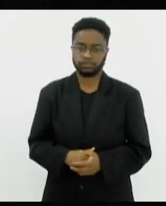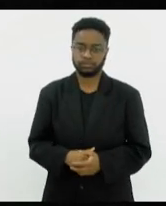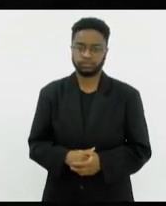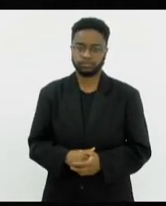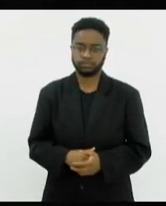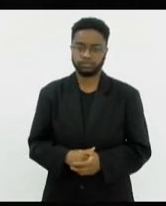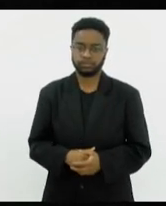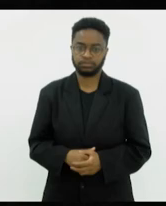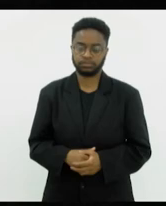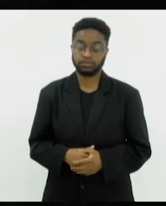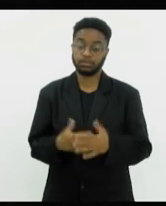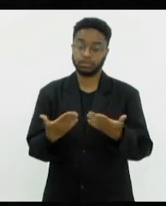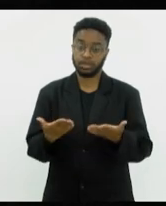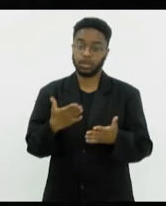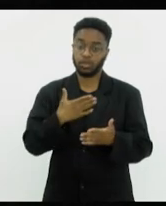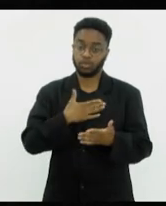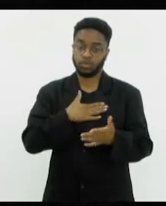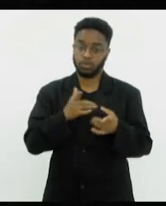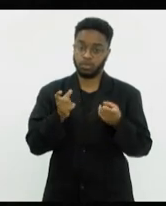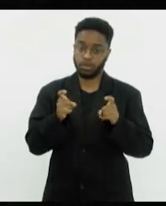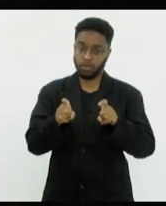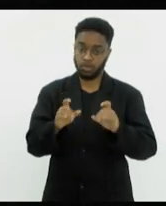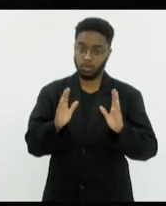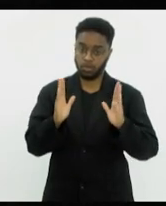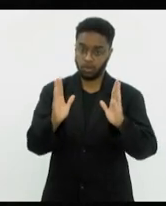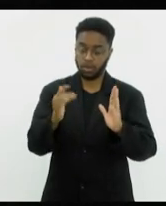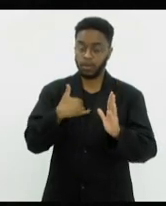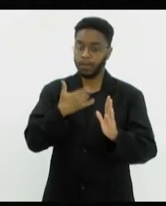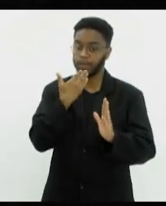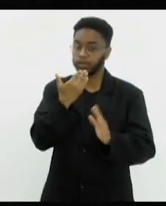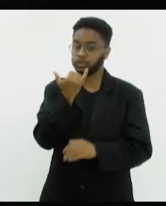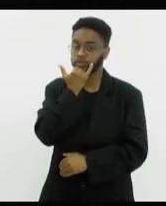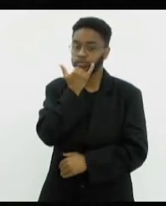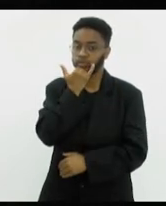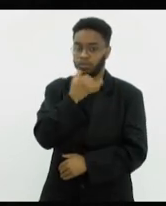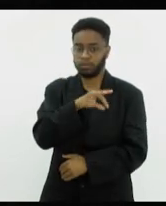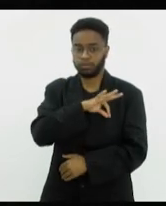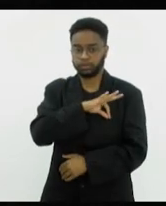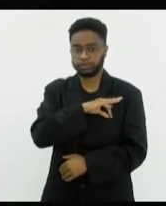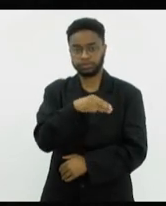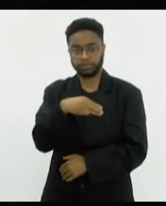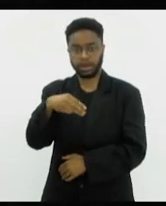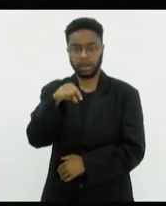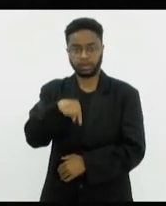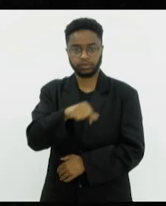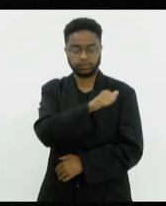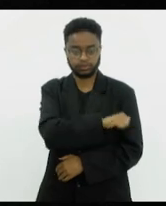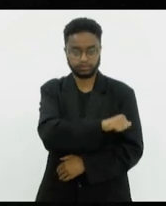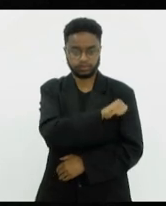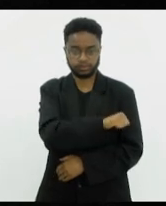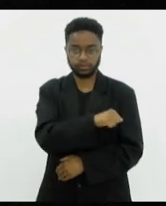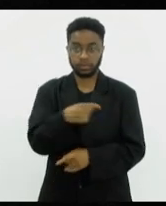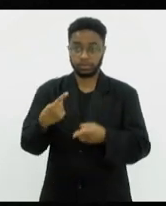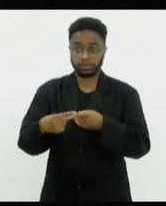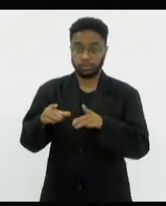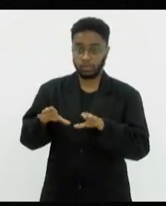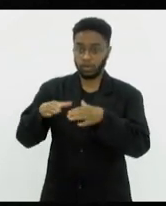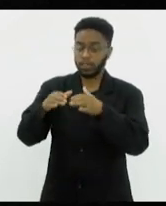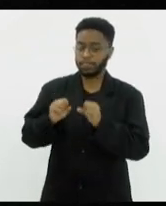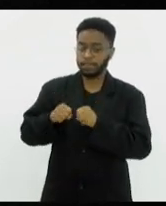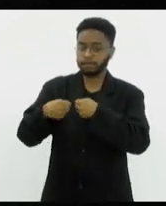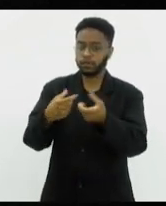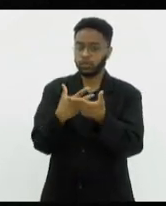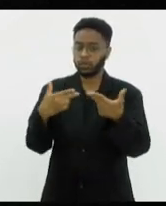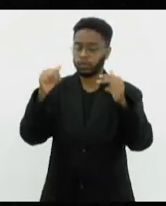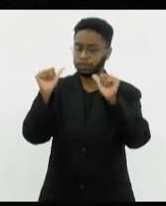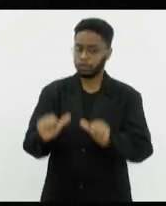Em nome do meu mandato, eu quero pedir desculpas à Polícia Militar do Estado do Rio de Janeiro. Essa trupe defende o que há de